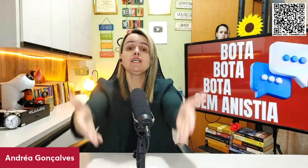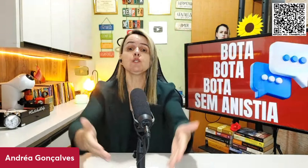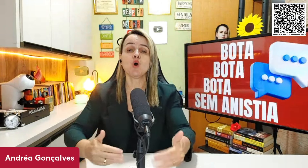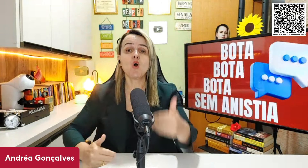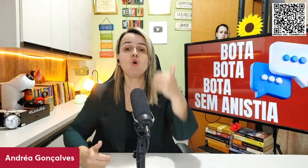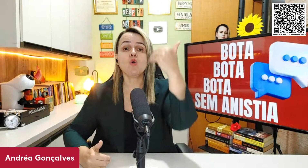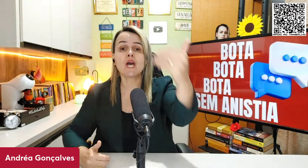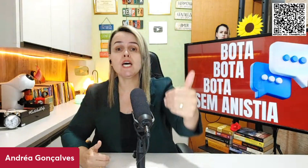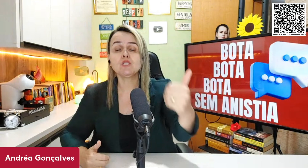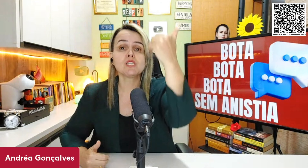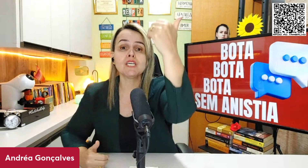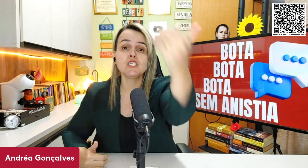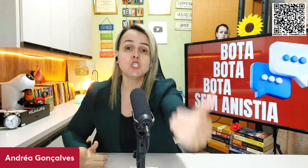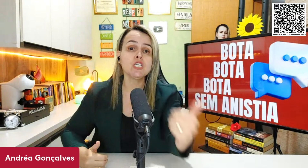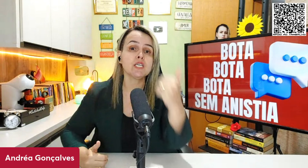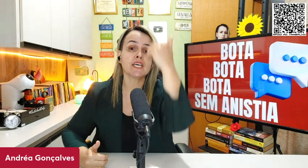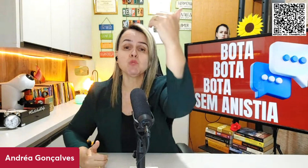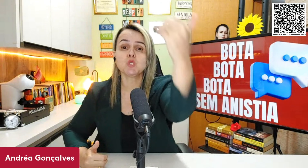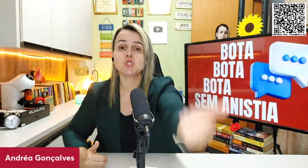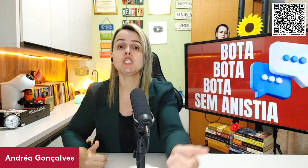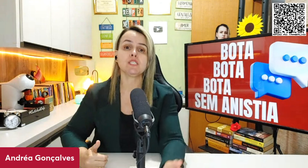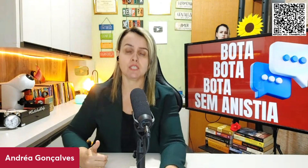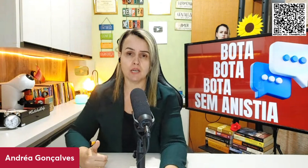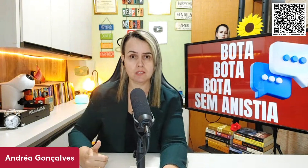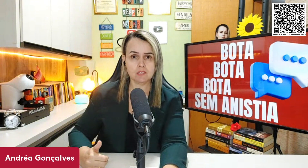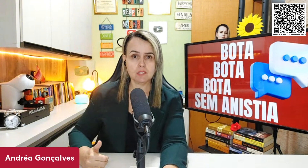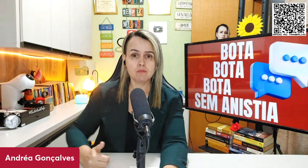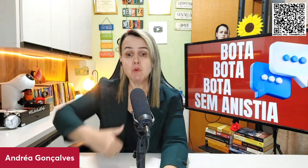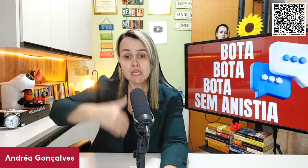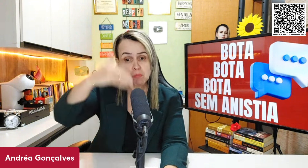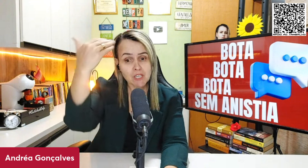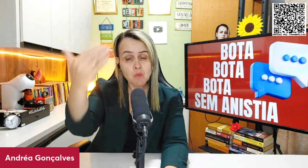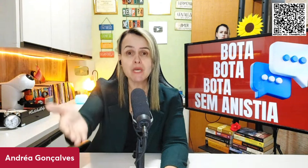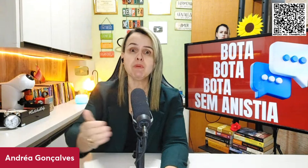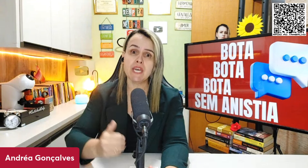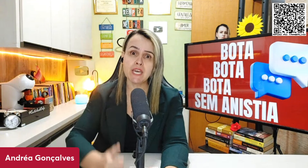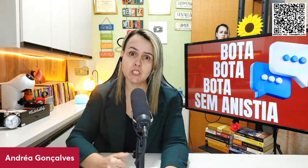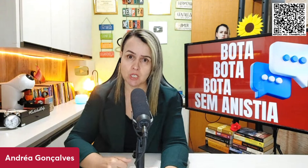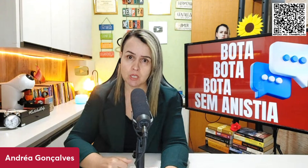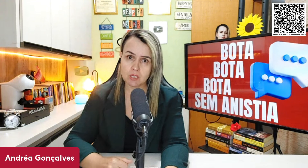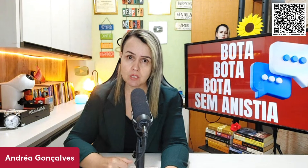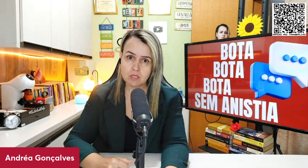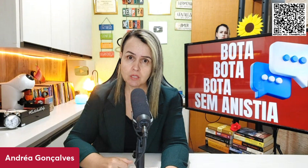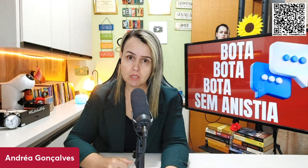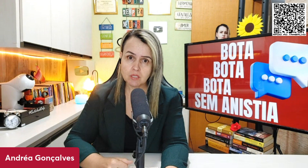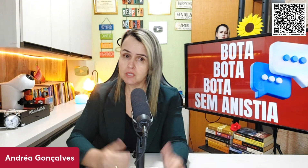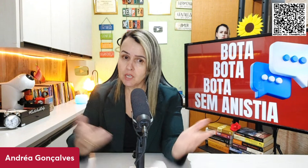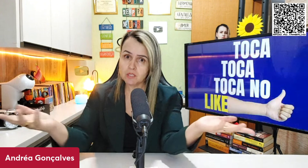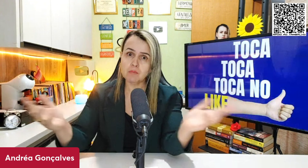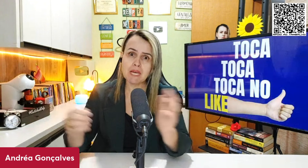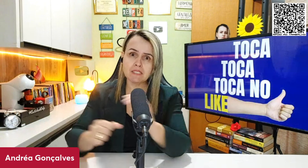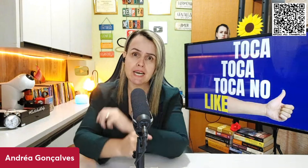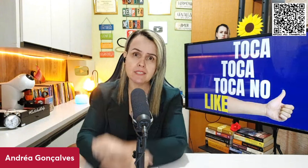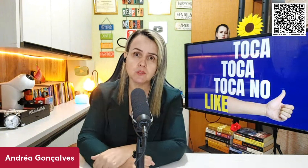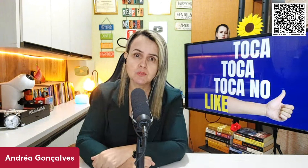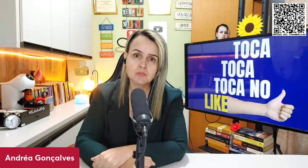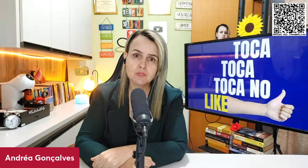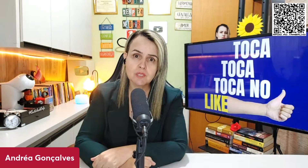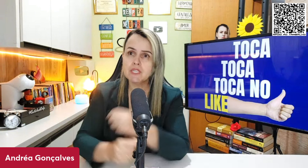comentando colocando sem Anistia queremos Justiça Vamos respeitar o meio ambiente Senão nós estamos